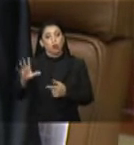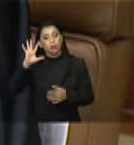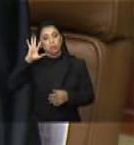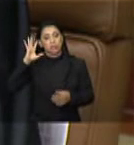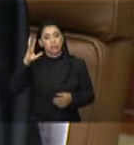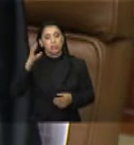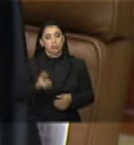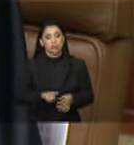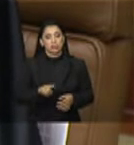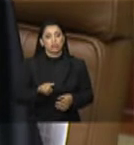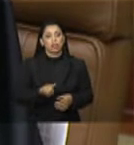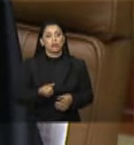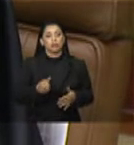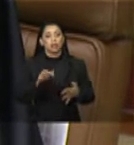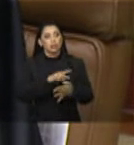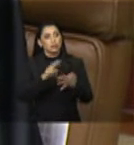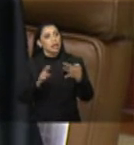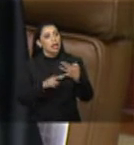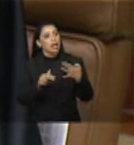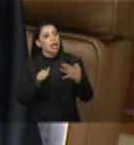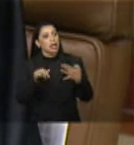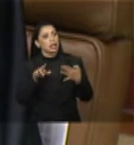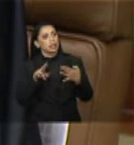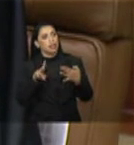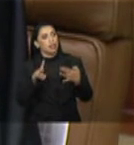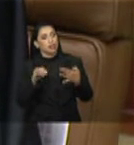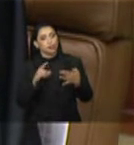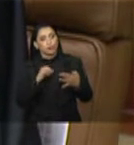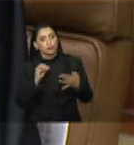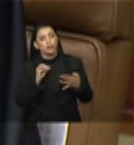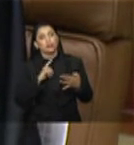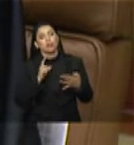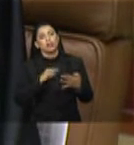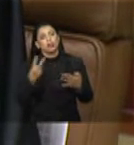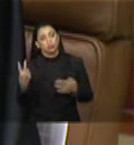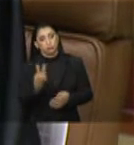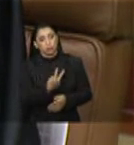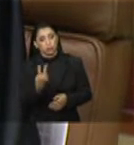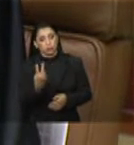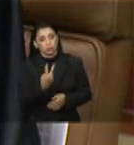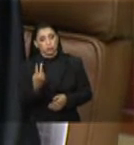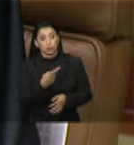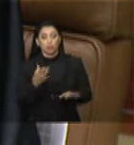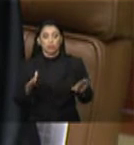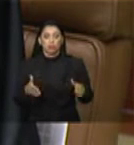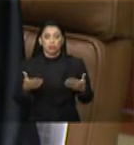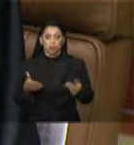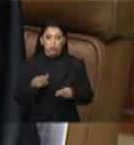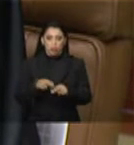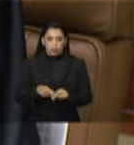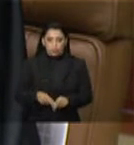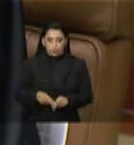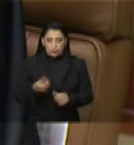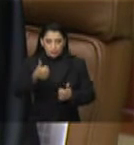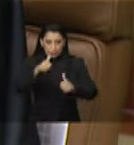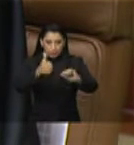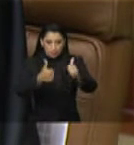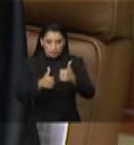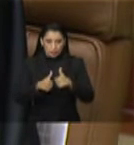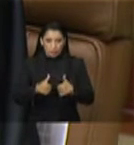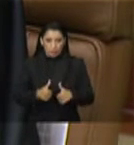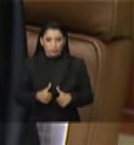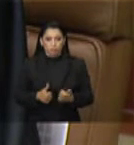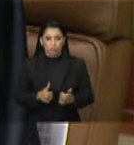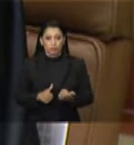foram interpostos agravos orgimentais por ambas as partes e diante disso por verificar em